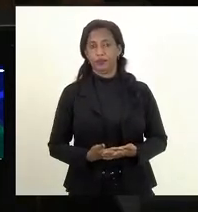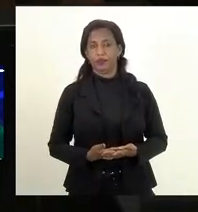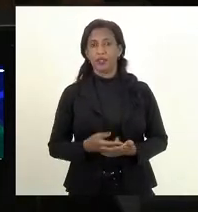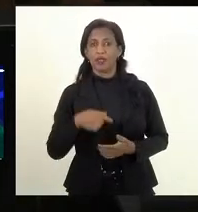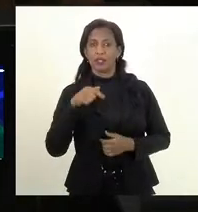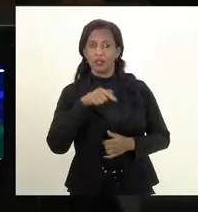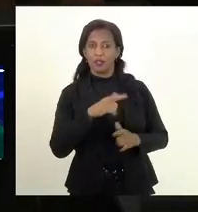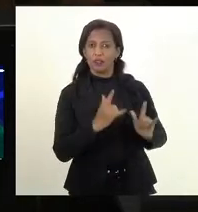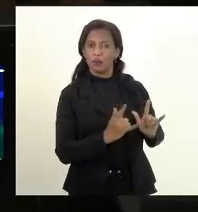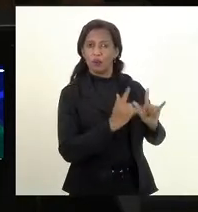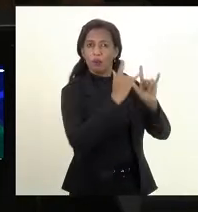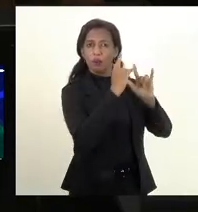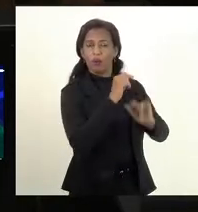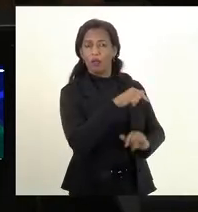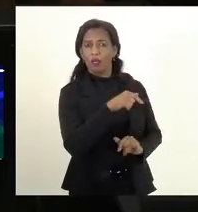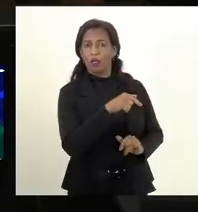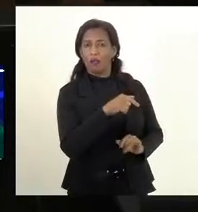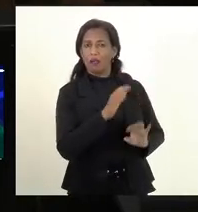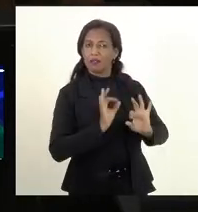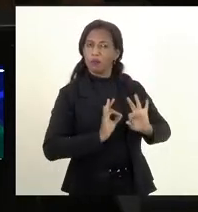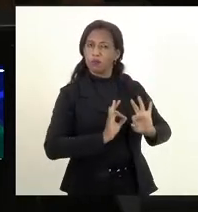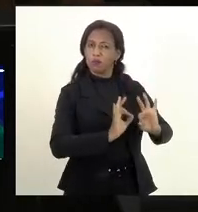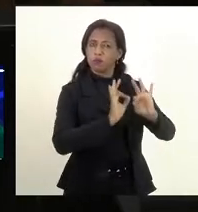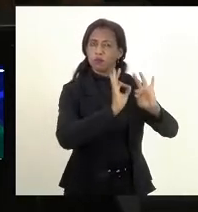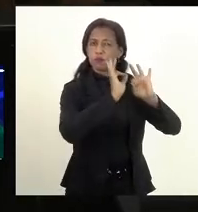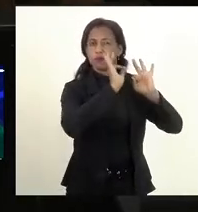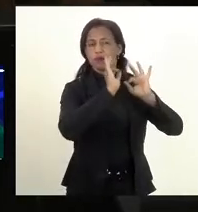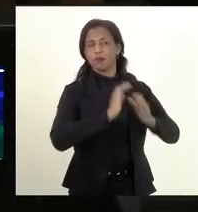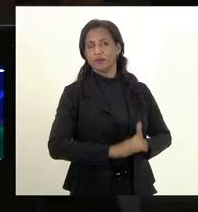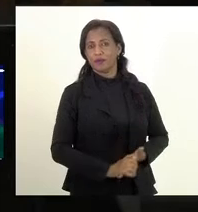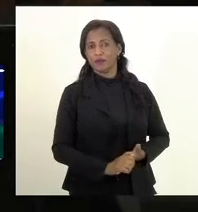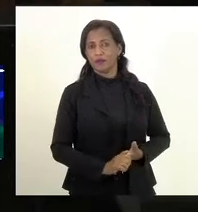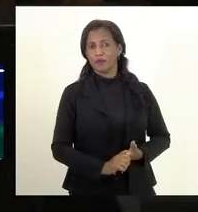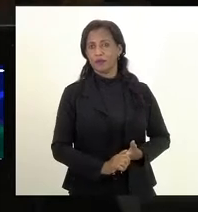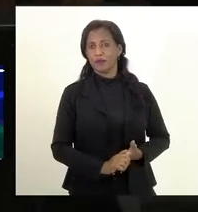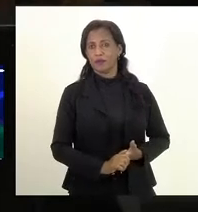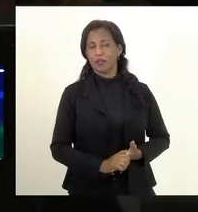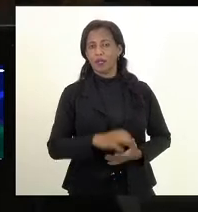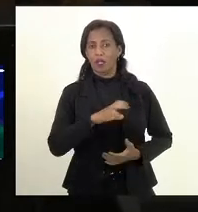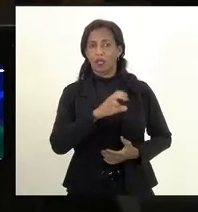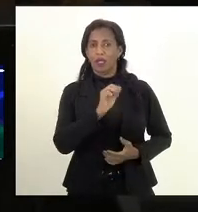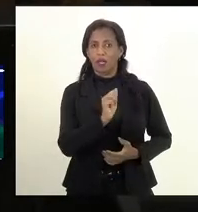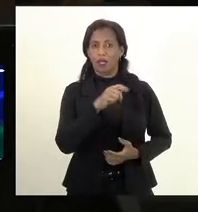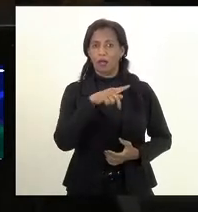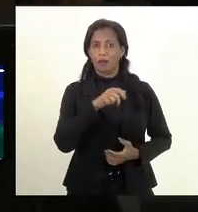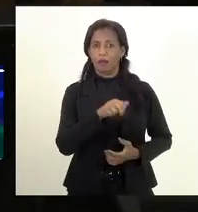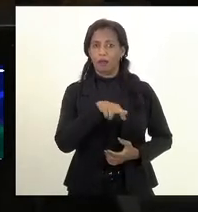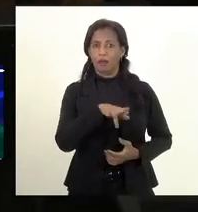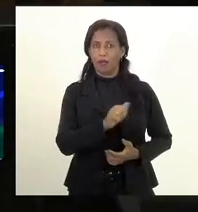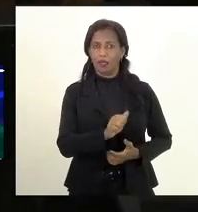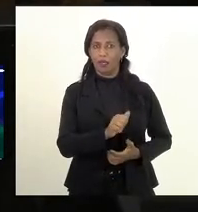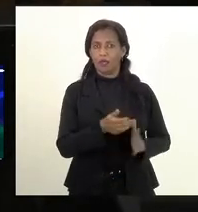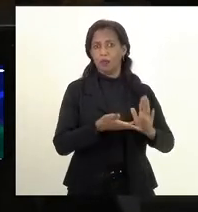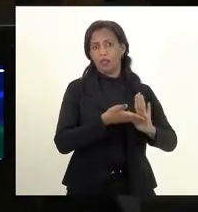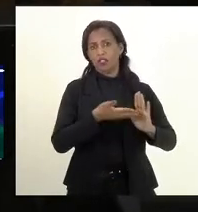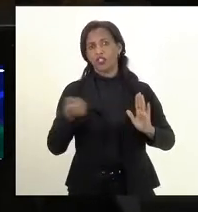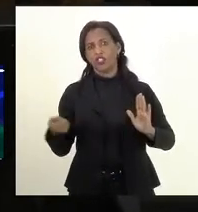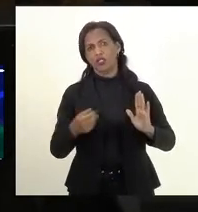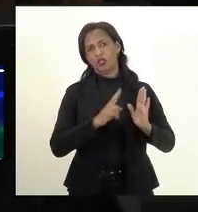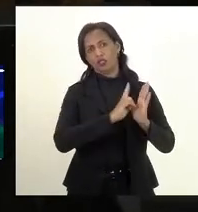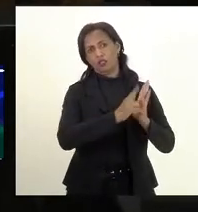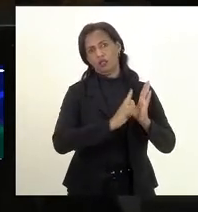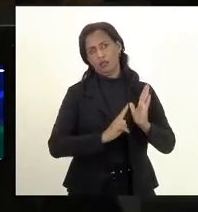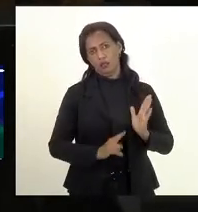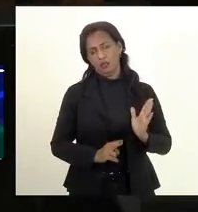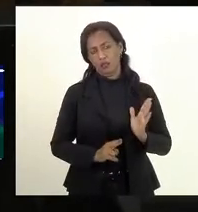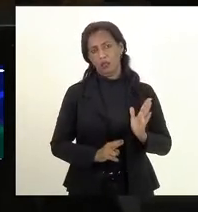móvel a Jóia da coroa Palácio Gustavo Capanema saia dessa lista